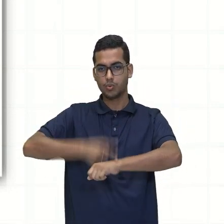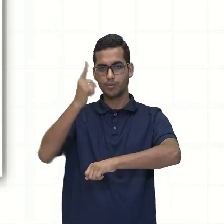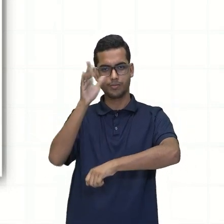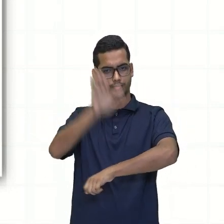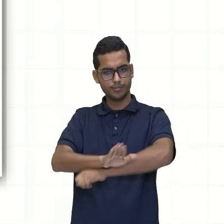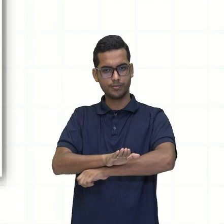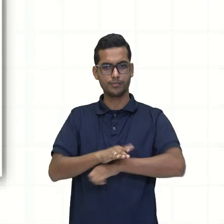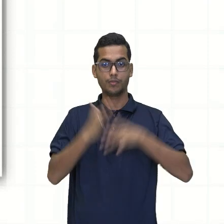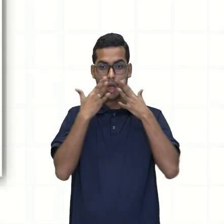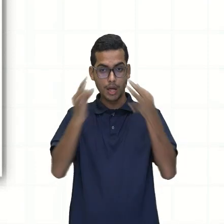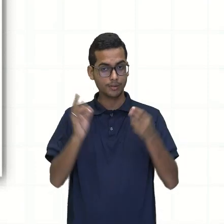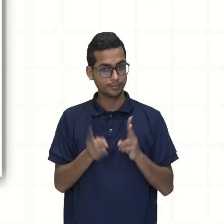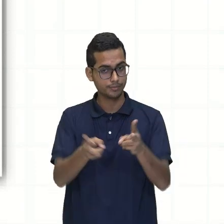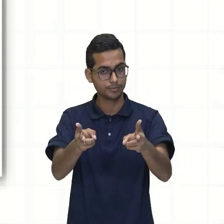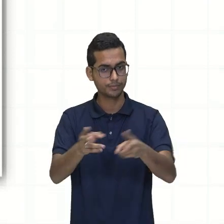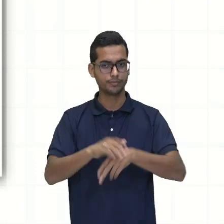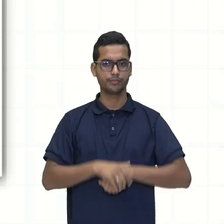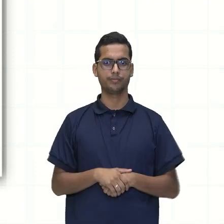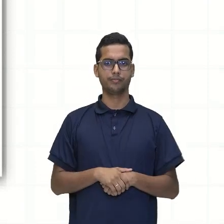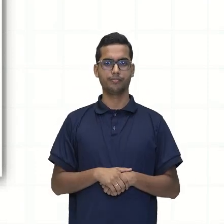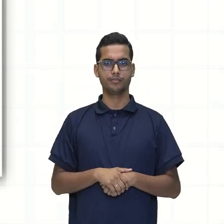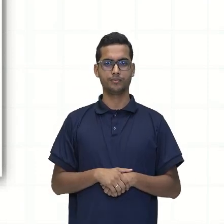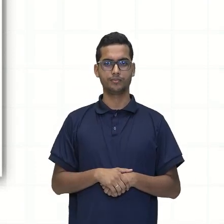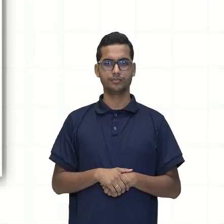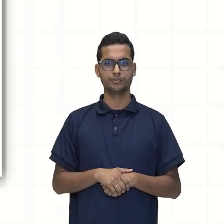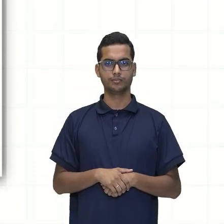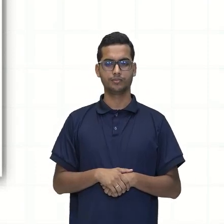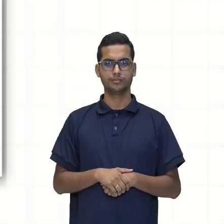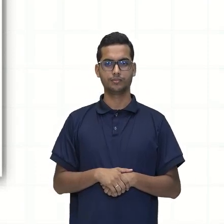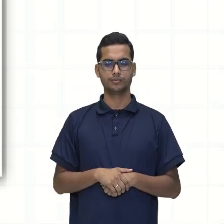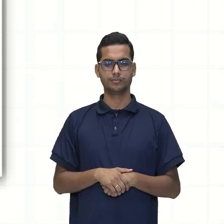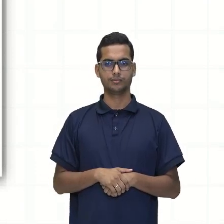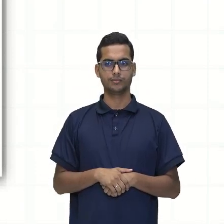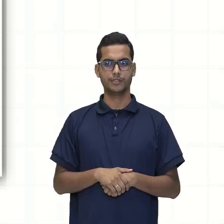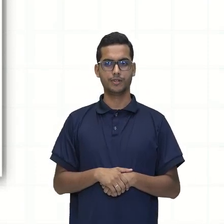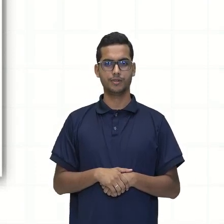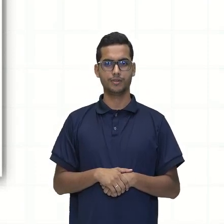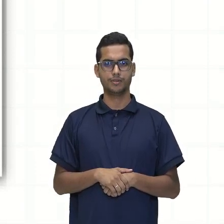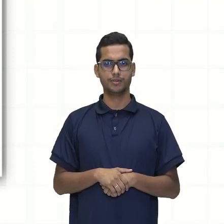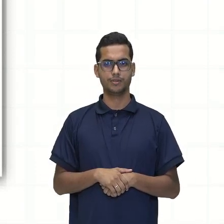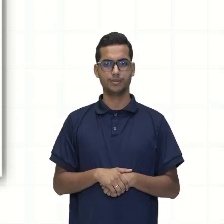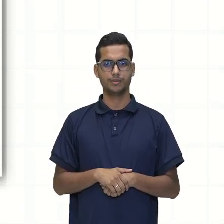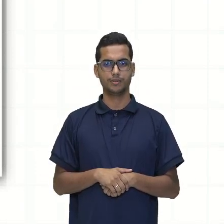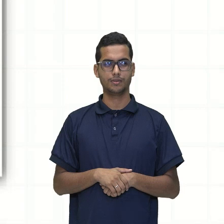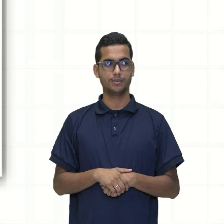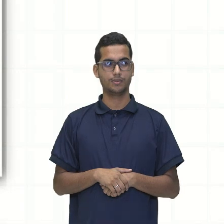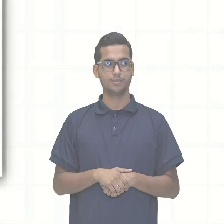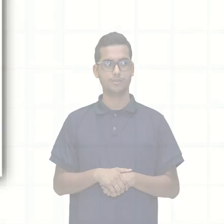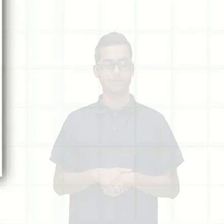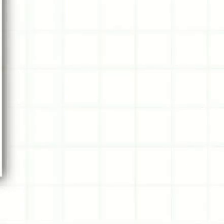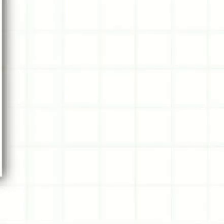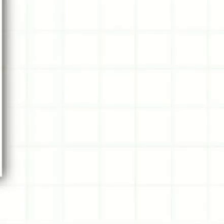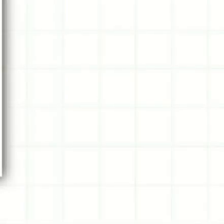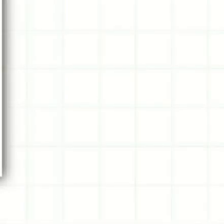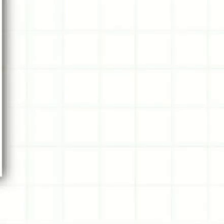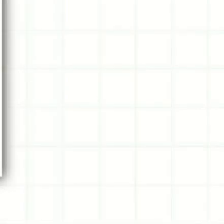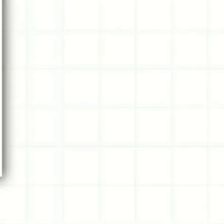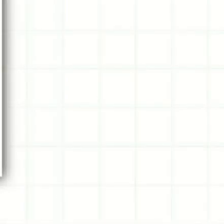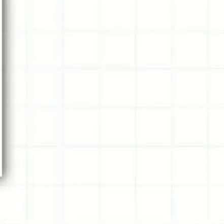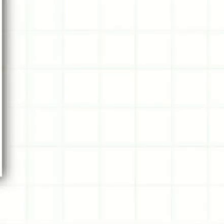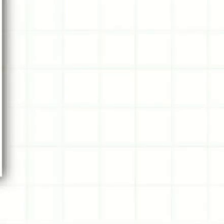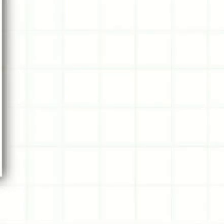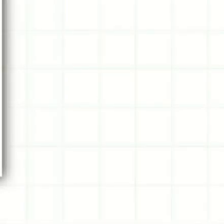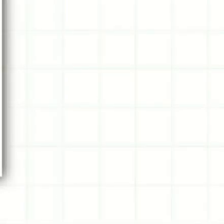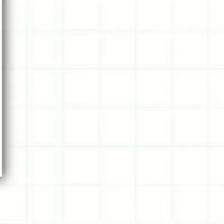Fique atento aí ao horário de almoço, né? Principalmente desse mosquito. Eles costumam estar mais ativos durante o